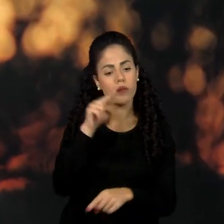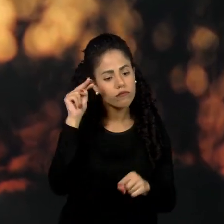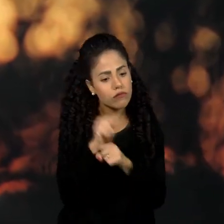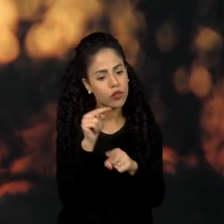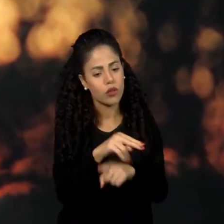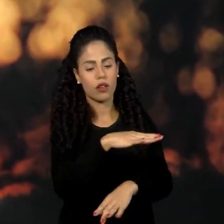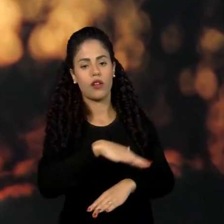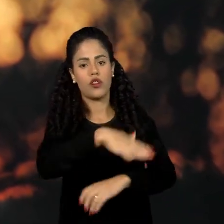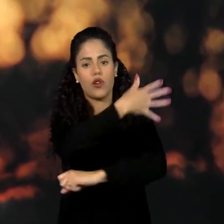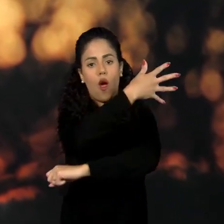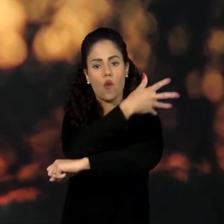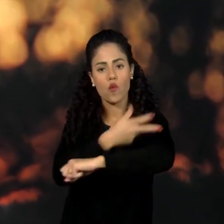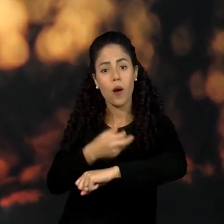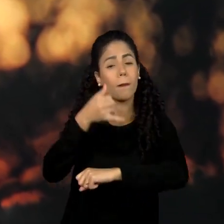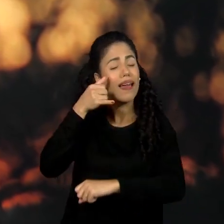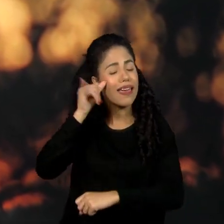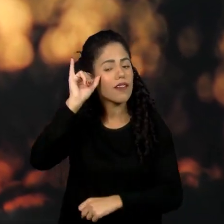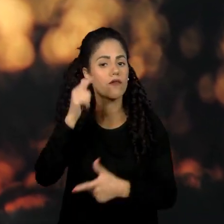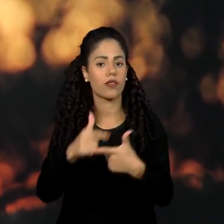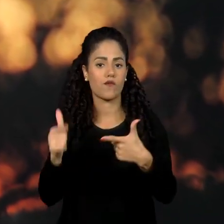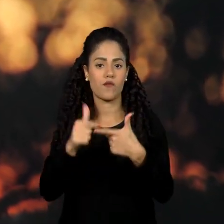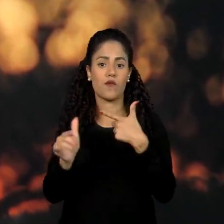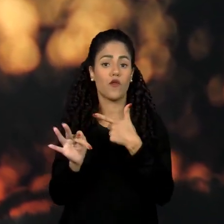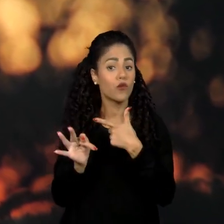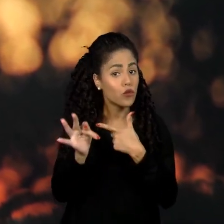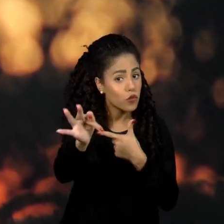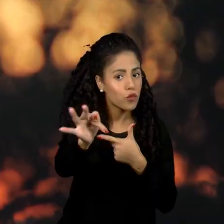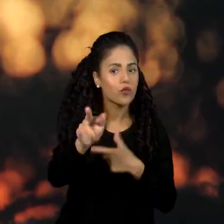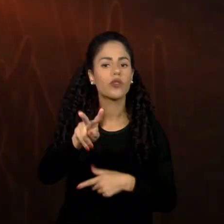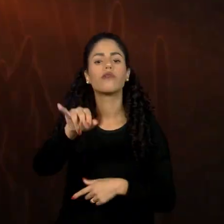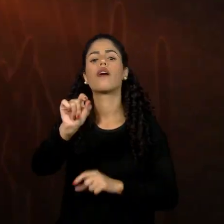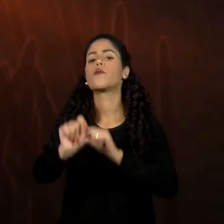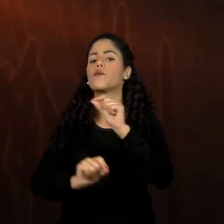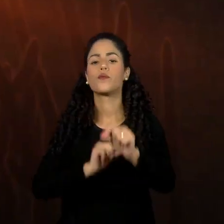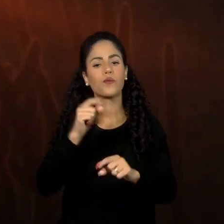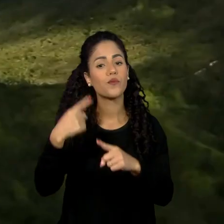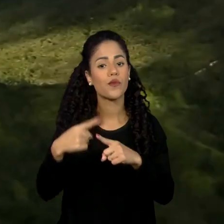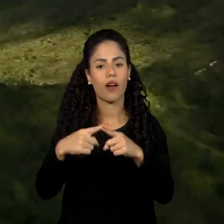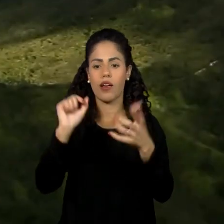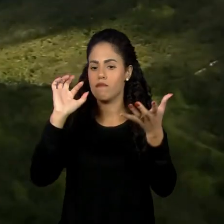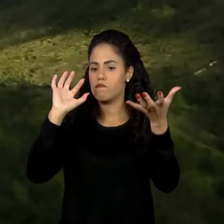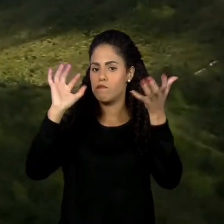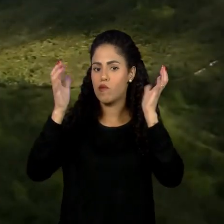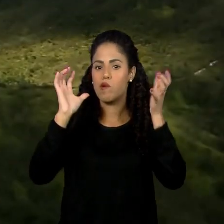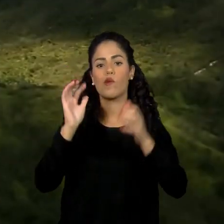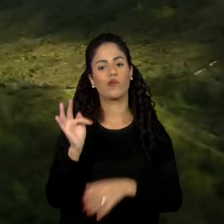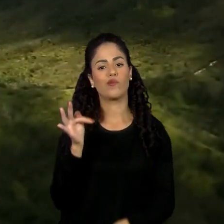tentar minimizar, né, os danos que as mudanças climáticas poderão causar no futuro.